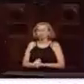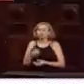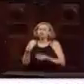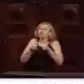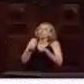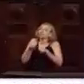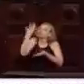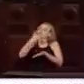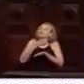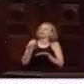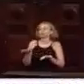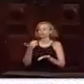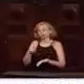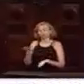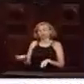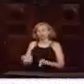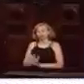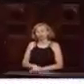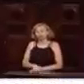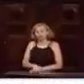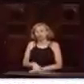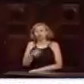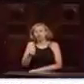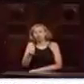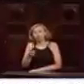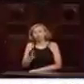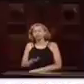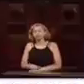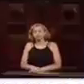Como denunciar se você não tem provas?